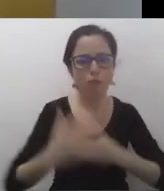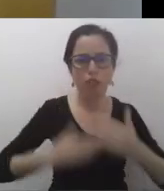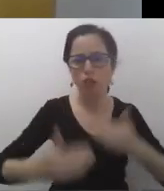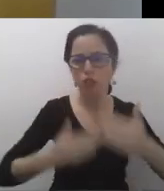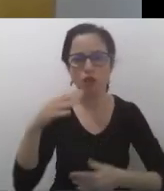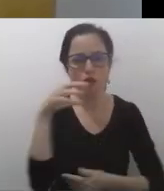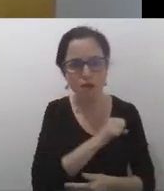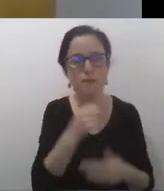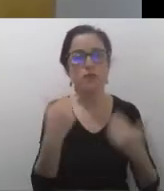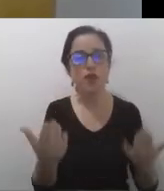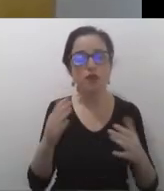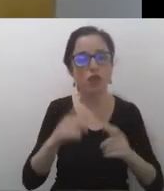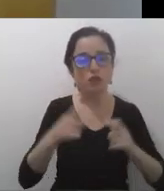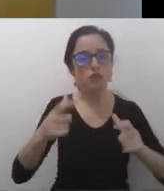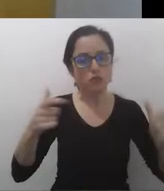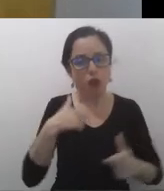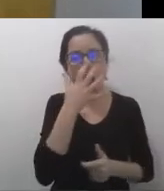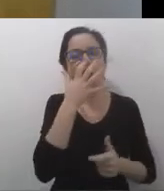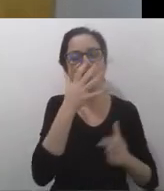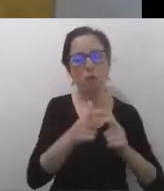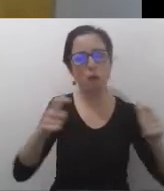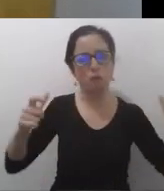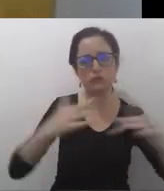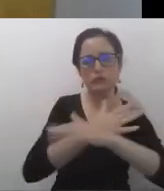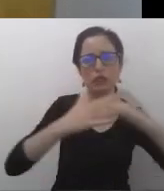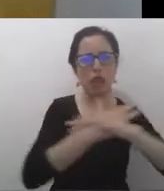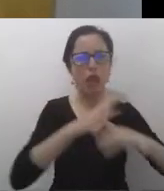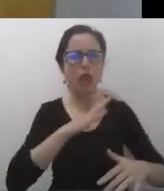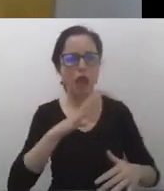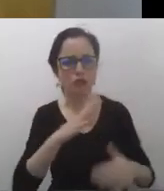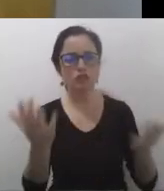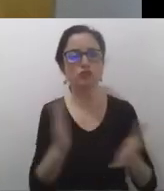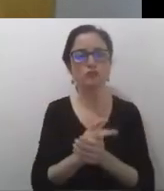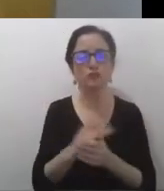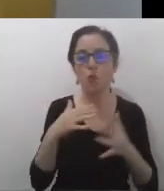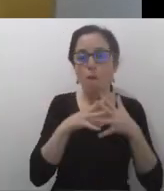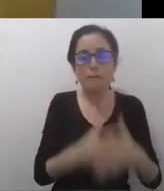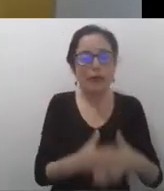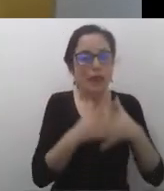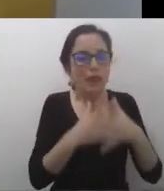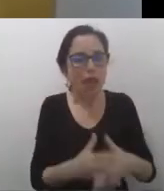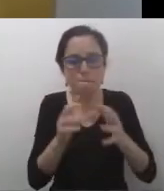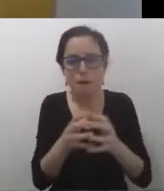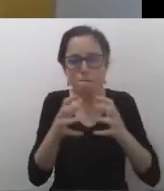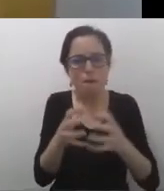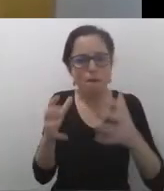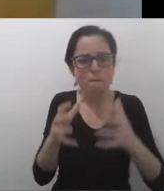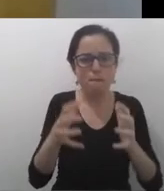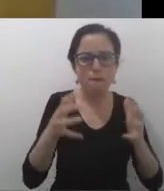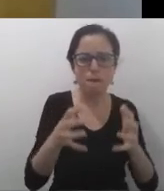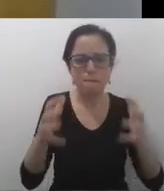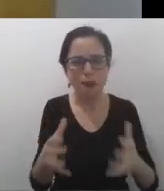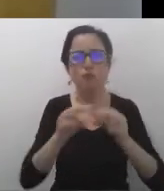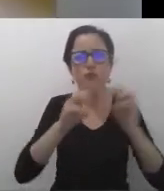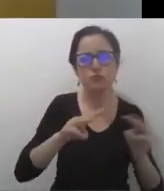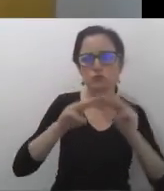muito rapidamente, um crescimento extraordinário da cidade, uma complexidade se